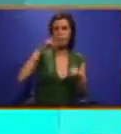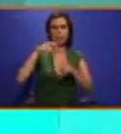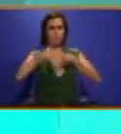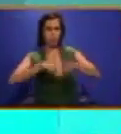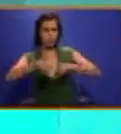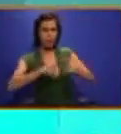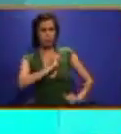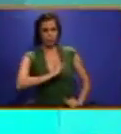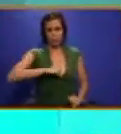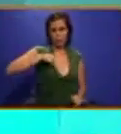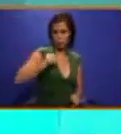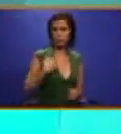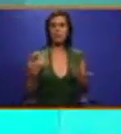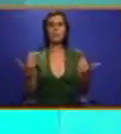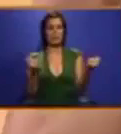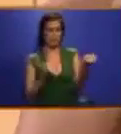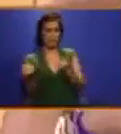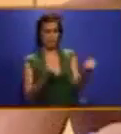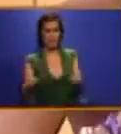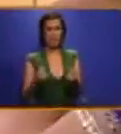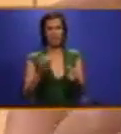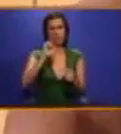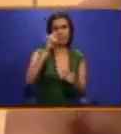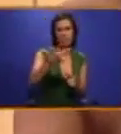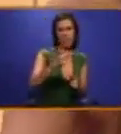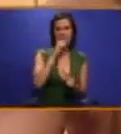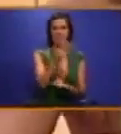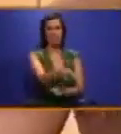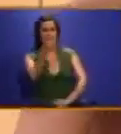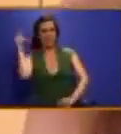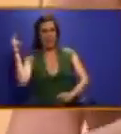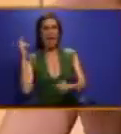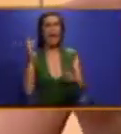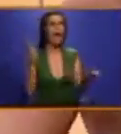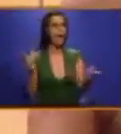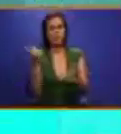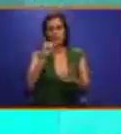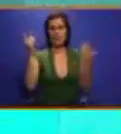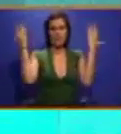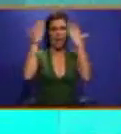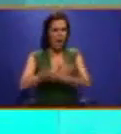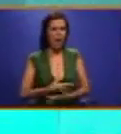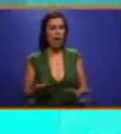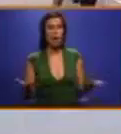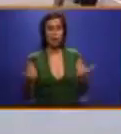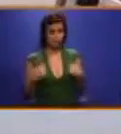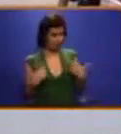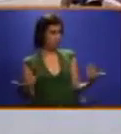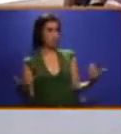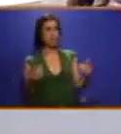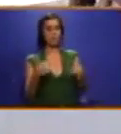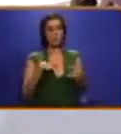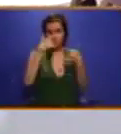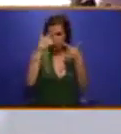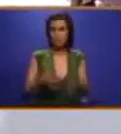usava decotes tinha um carro não sei quê GT para andar super rápido ou seja saía à noite nós ficá eu fiquei super